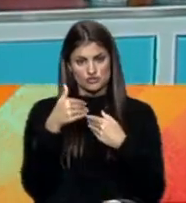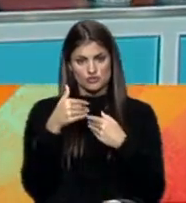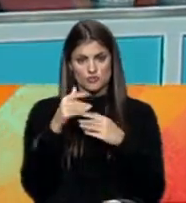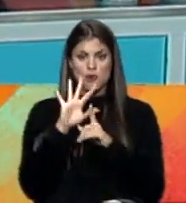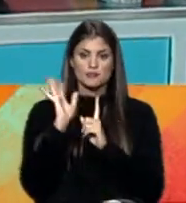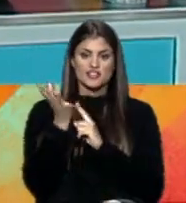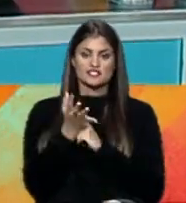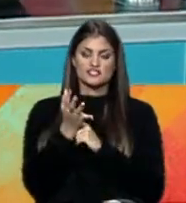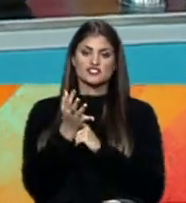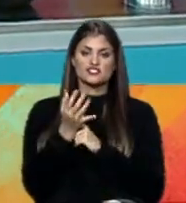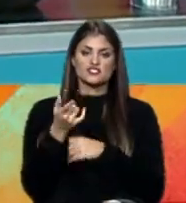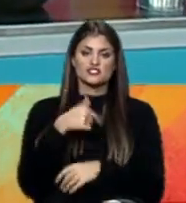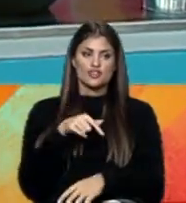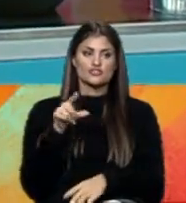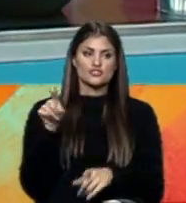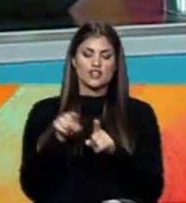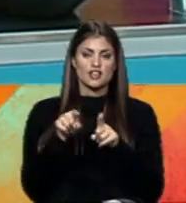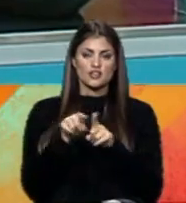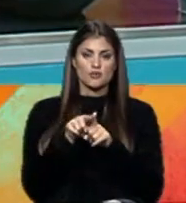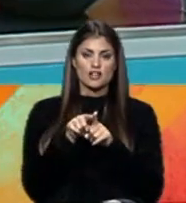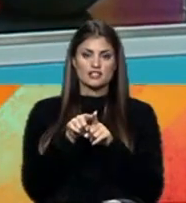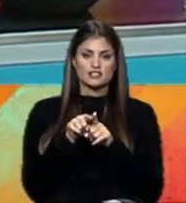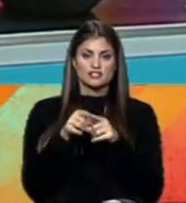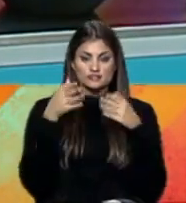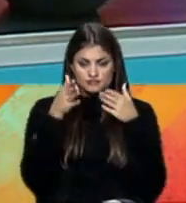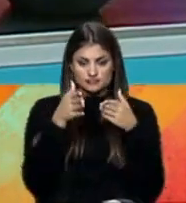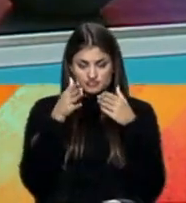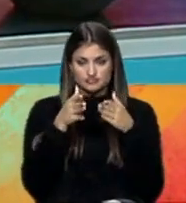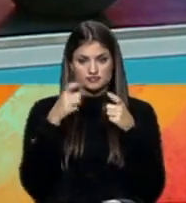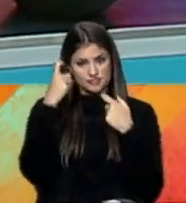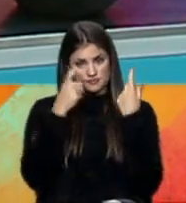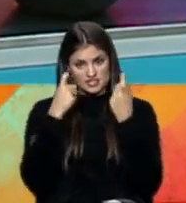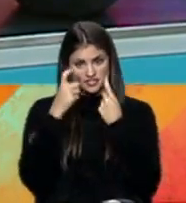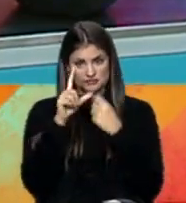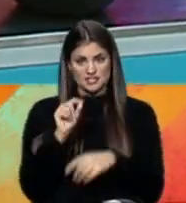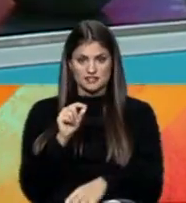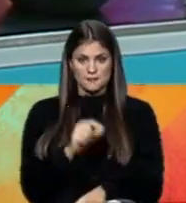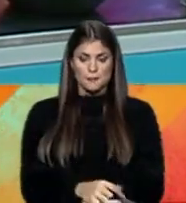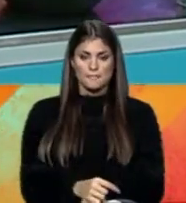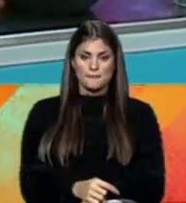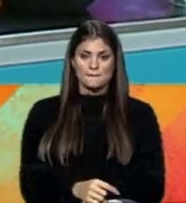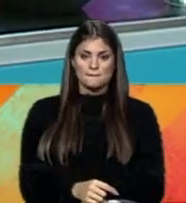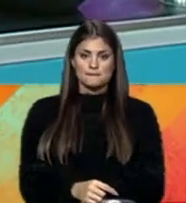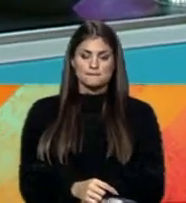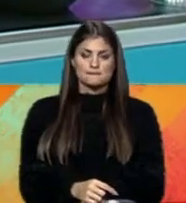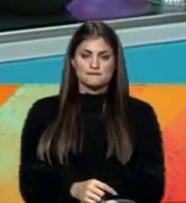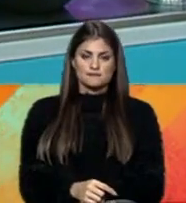Ajuda o ambiente. Nós ficamos mais... Concentrados. Concentrados e refletivos, não? Andamos aqui... Espera